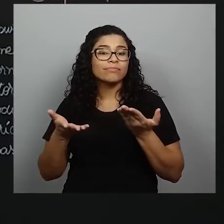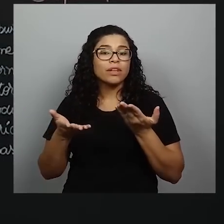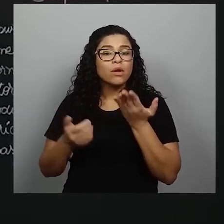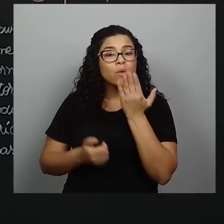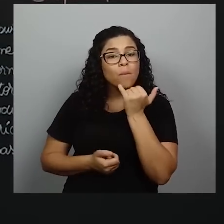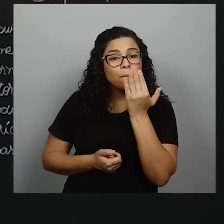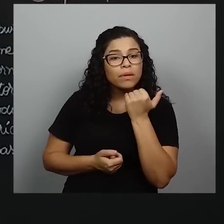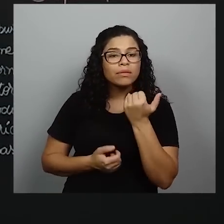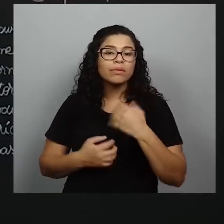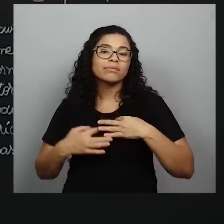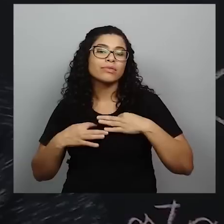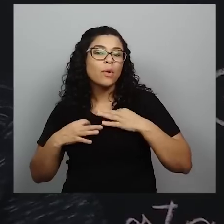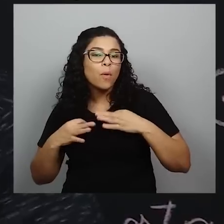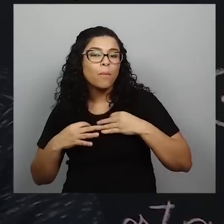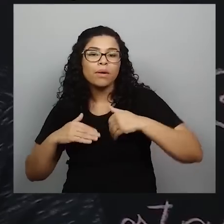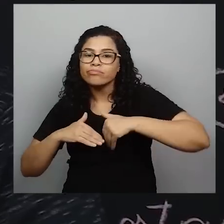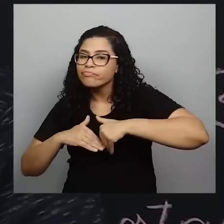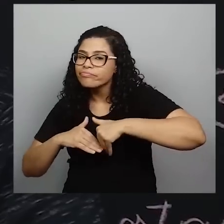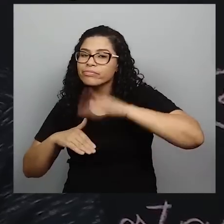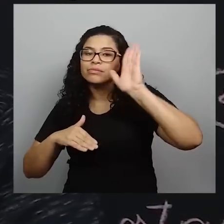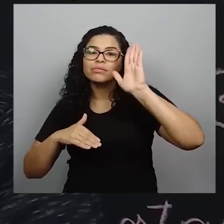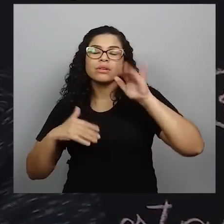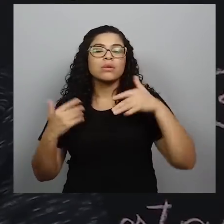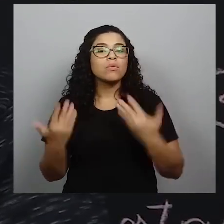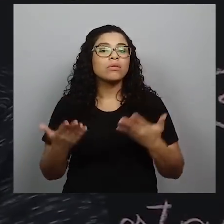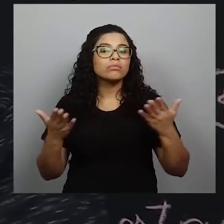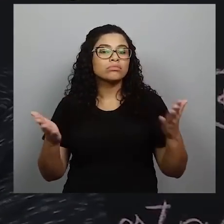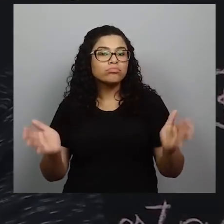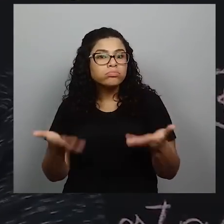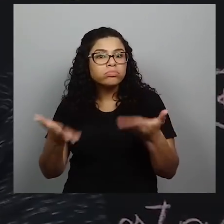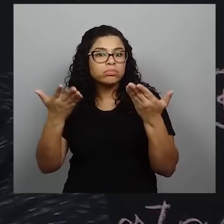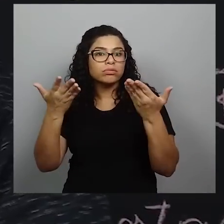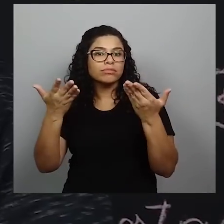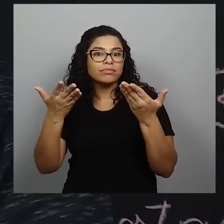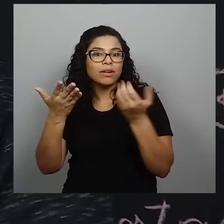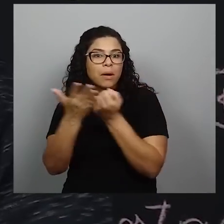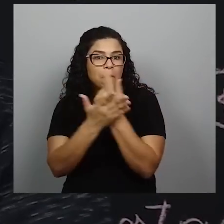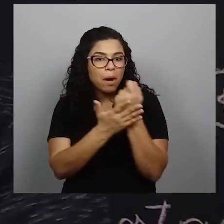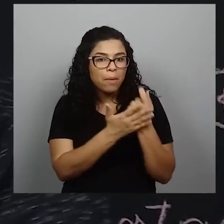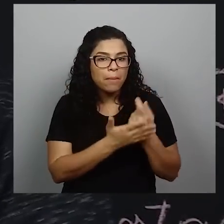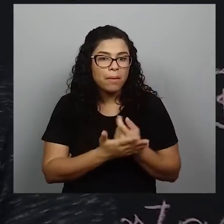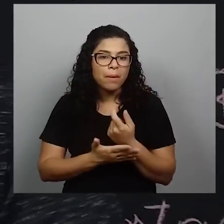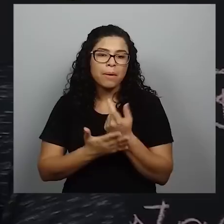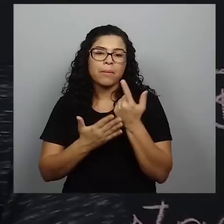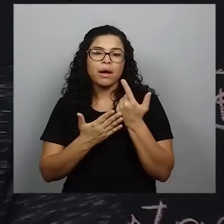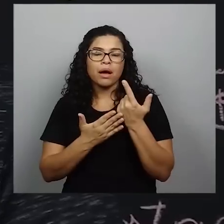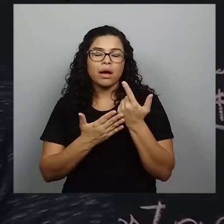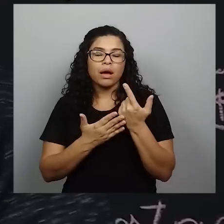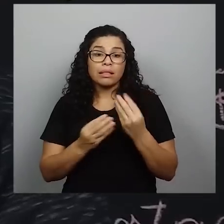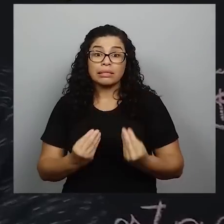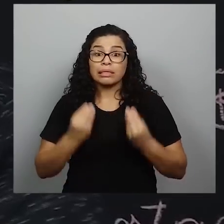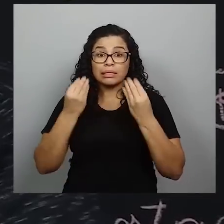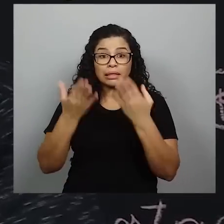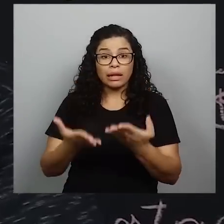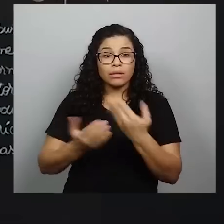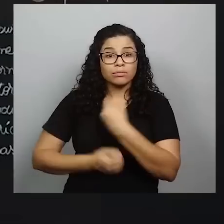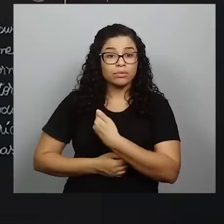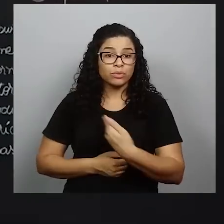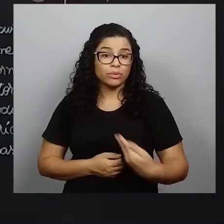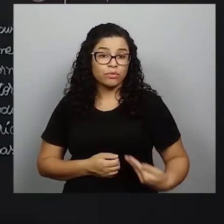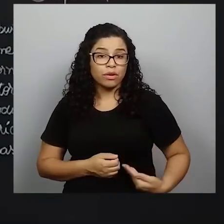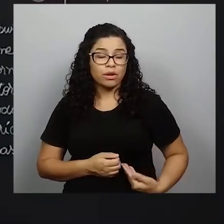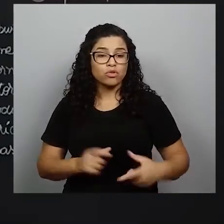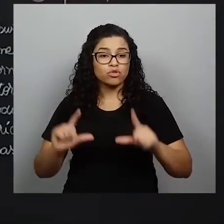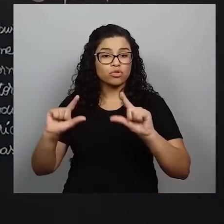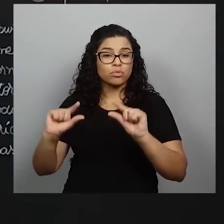é a alimentação e o vestuário. Então, quando há o incentivo ao consumo proporcionado pelo governo, fazendo